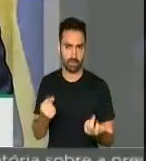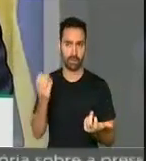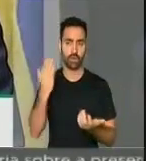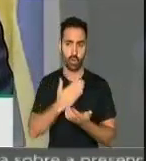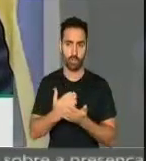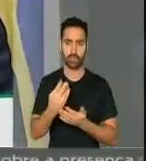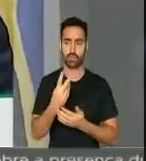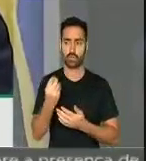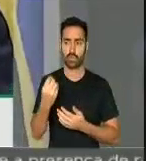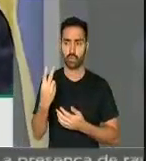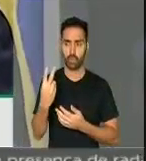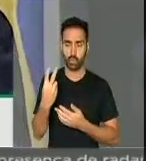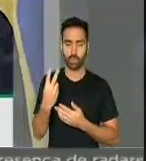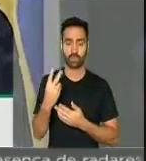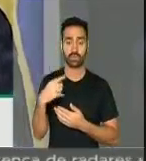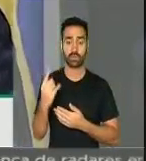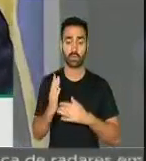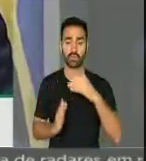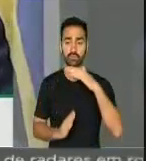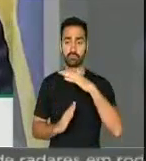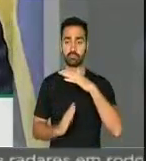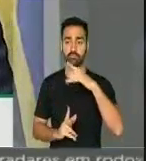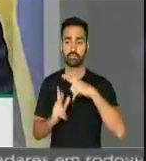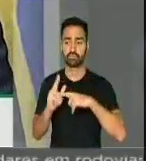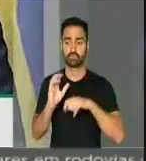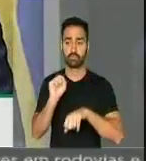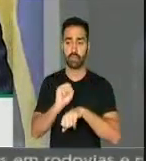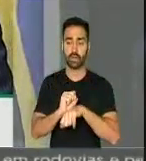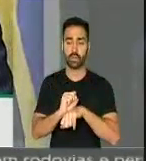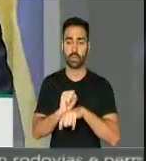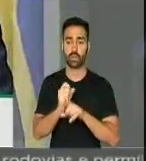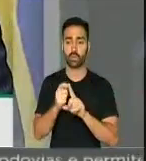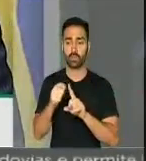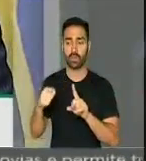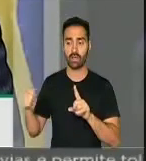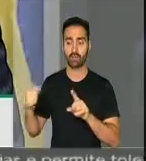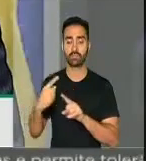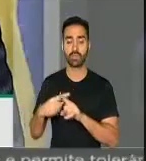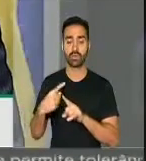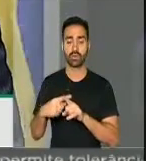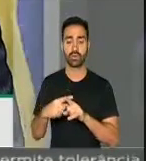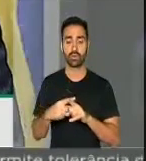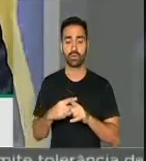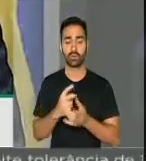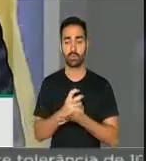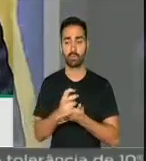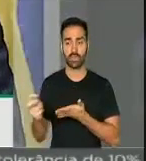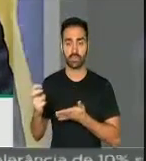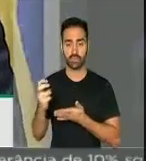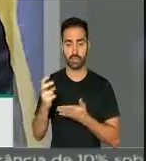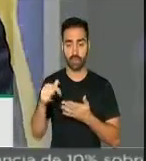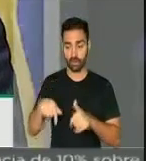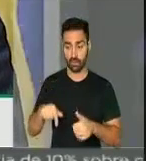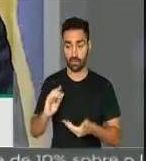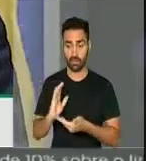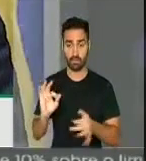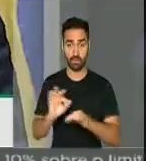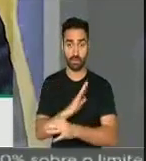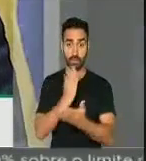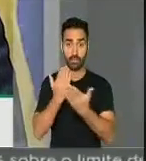ano 2002 e que foi interrompido nos últimos meses devido a um processo de impeachment aprovado por essa